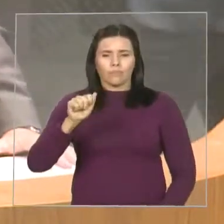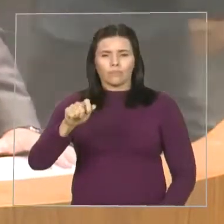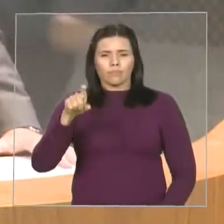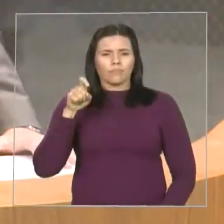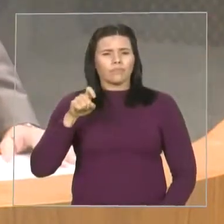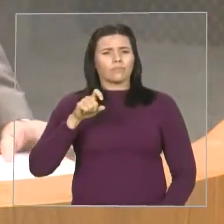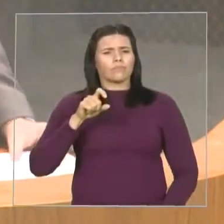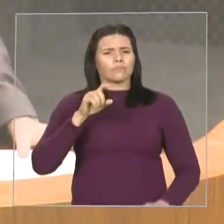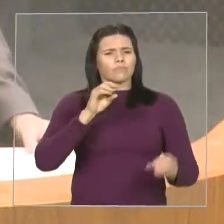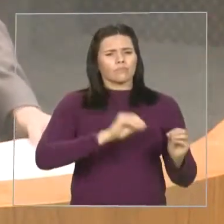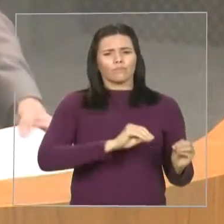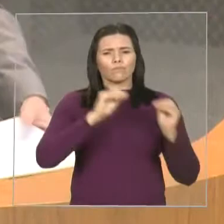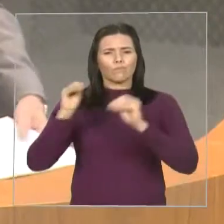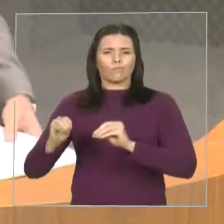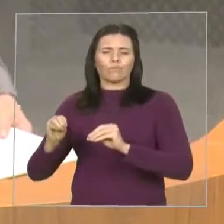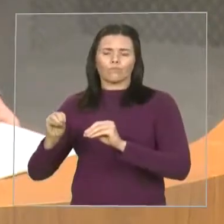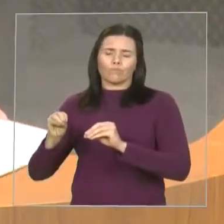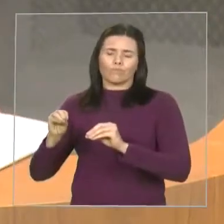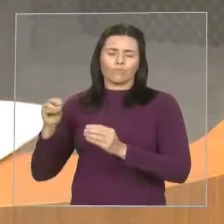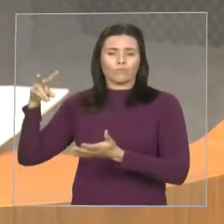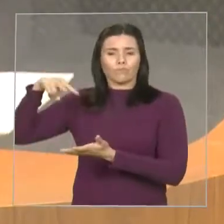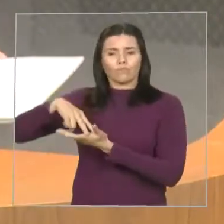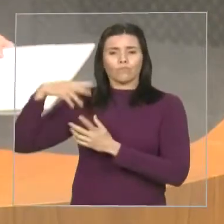falha de comunicação aí.